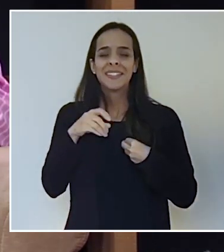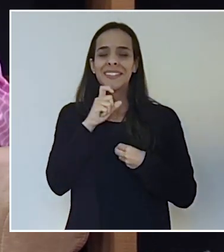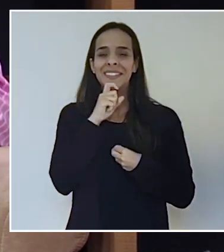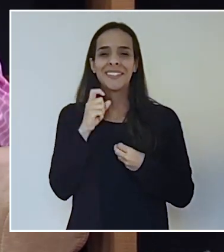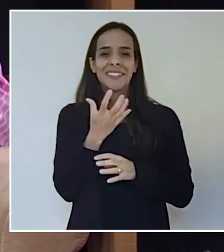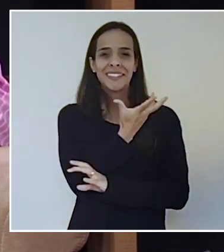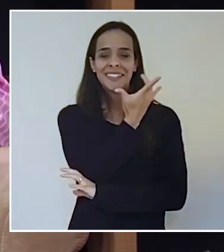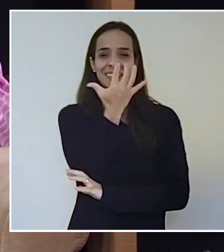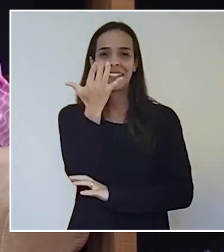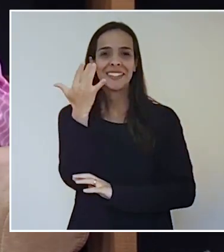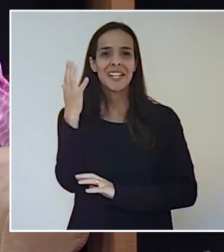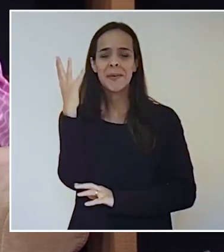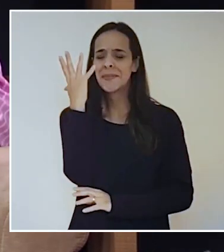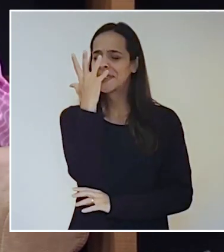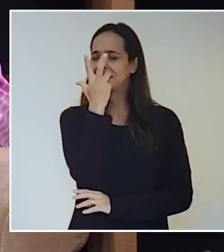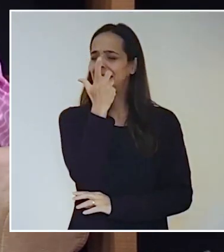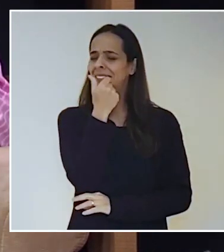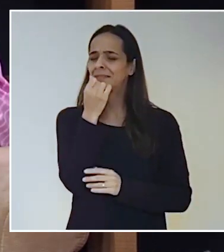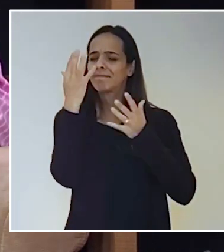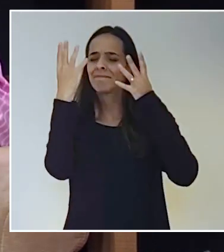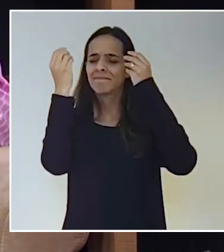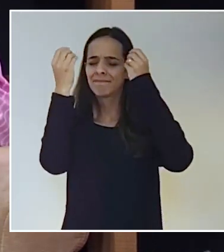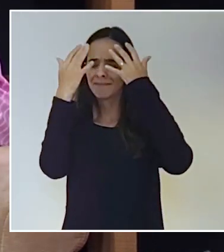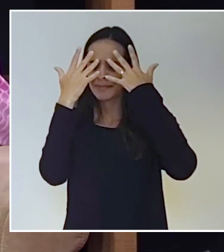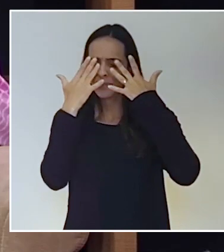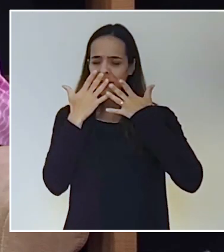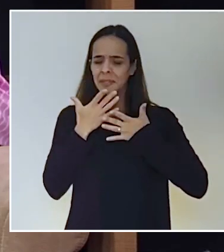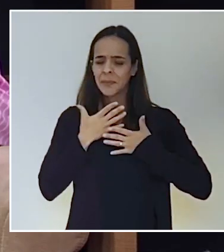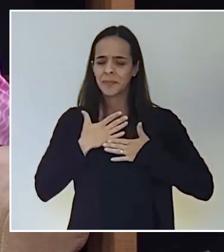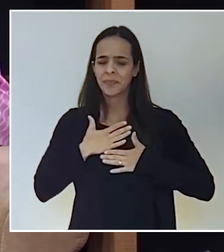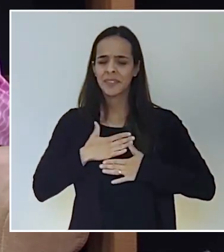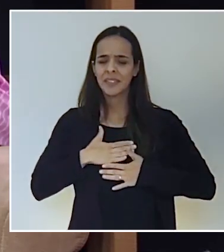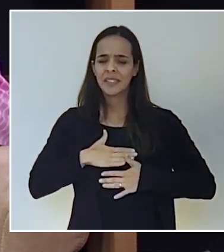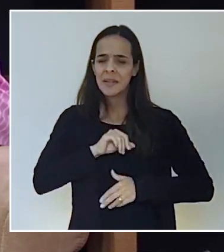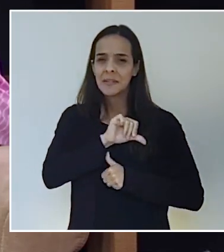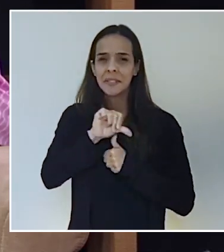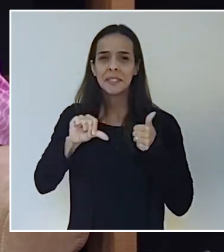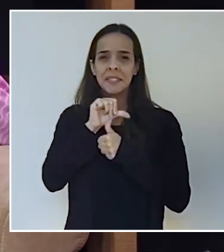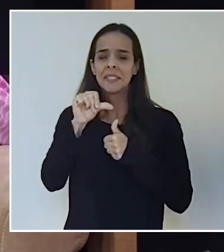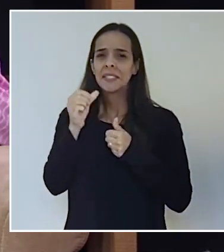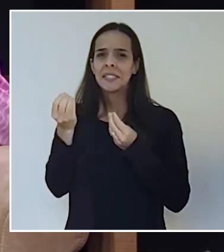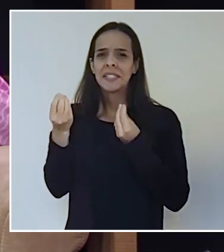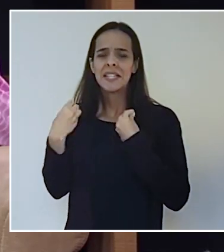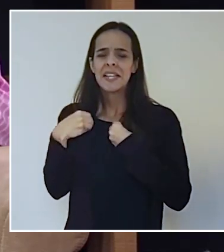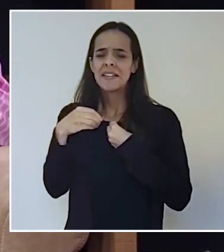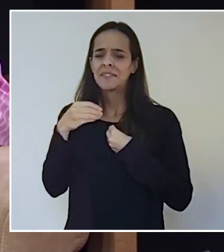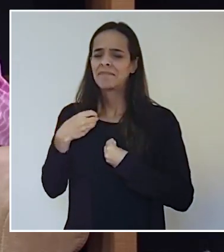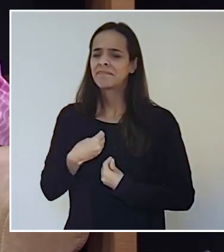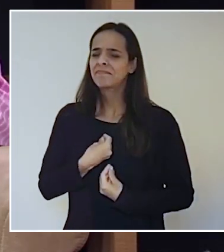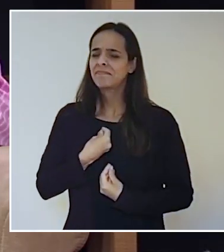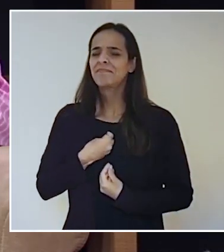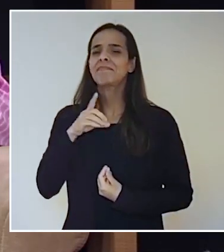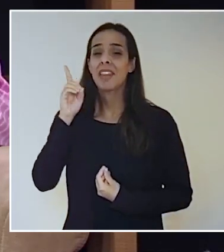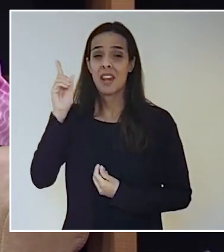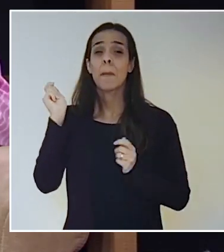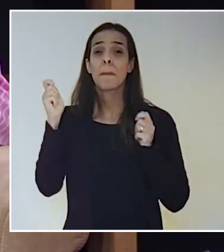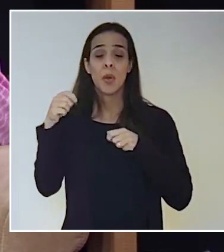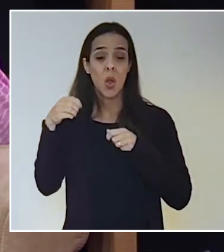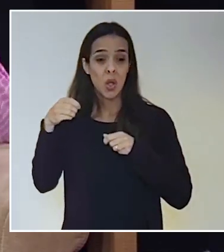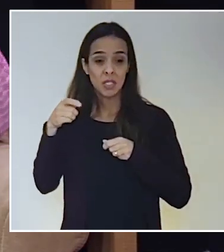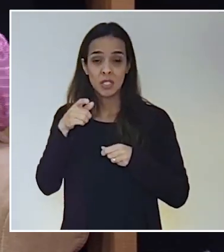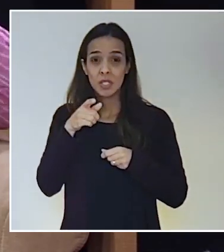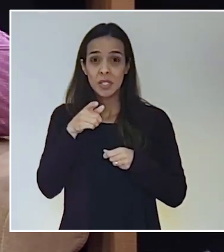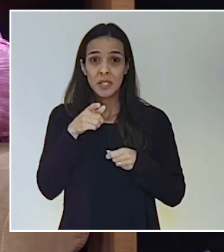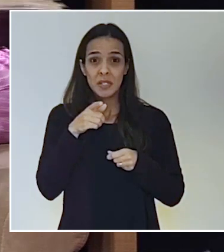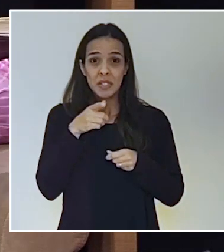restauração, e trazer vida. Deus pode abrir um oásis no deserto da sua vida.